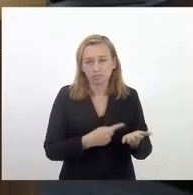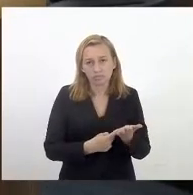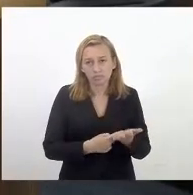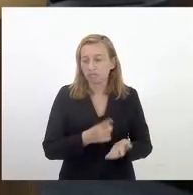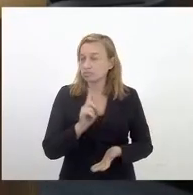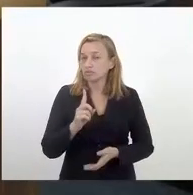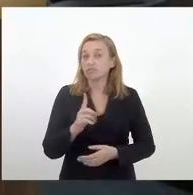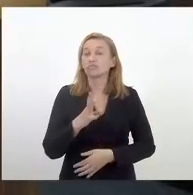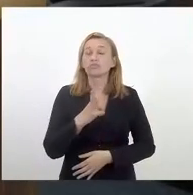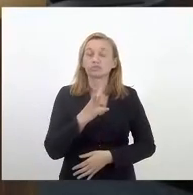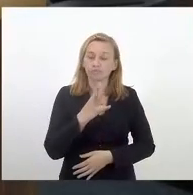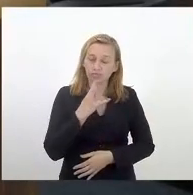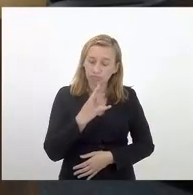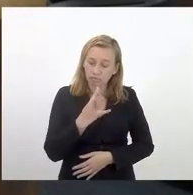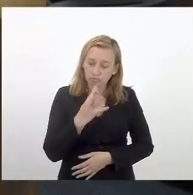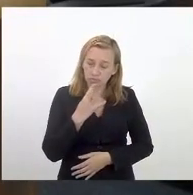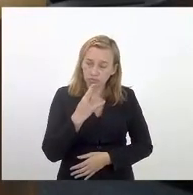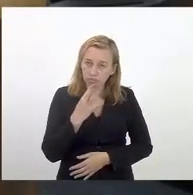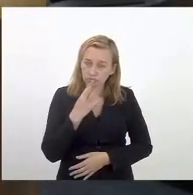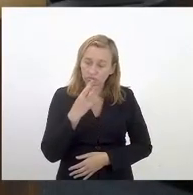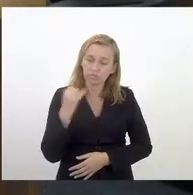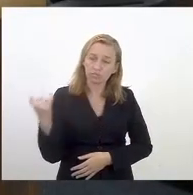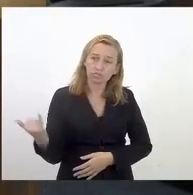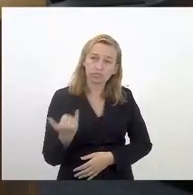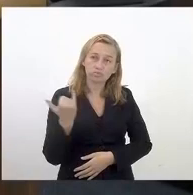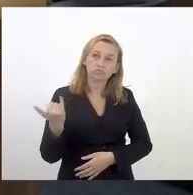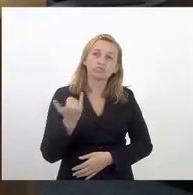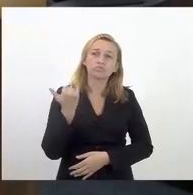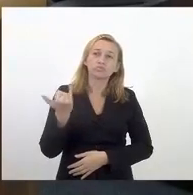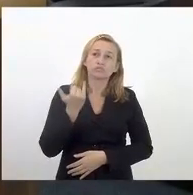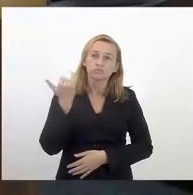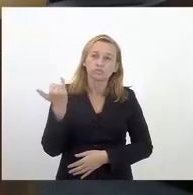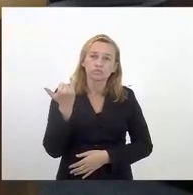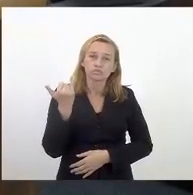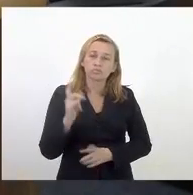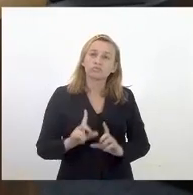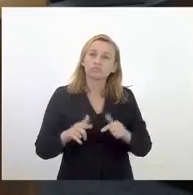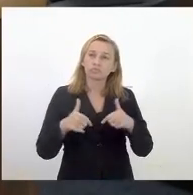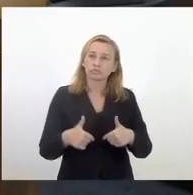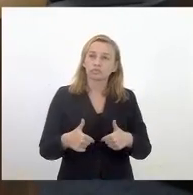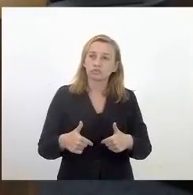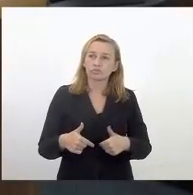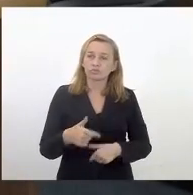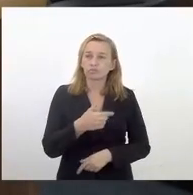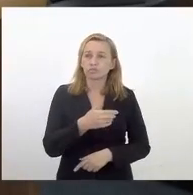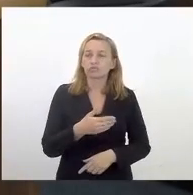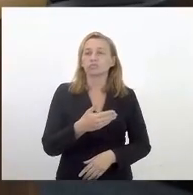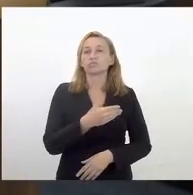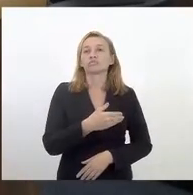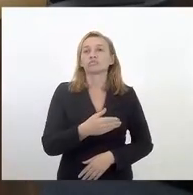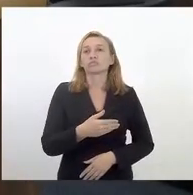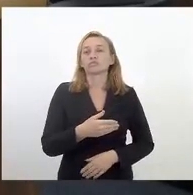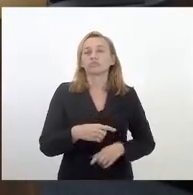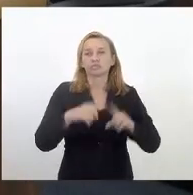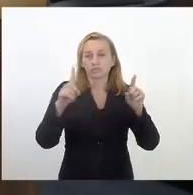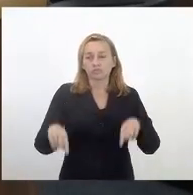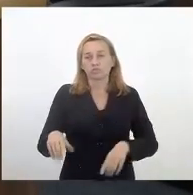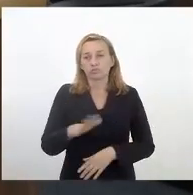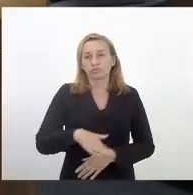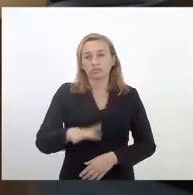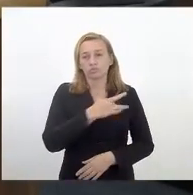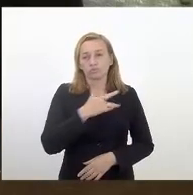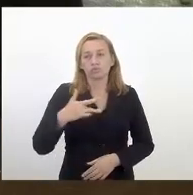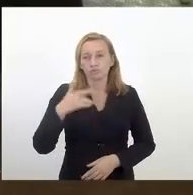apenas reconhecer a importância da atuação dos servidores da área da saúde muito